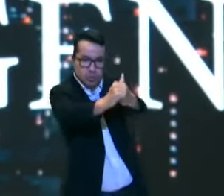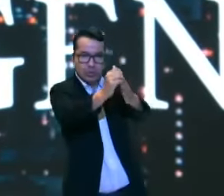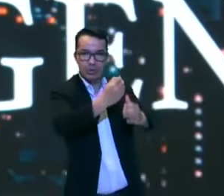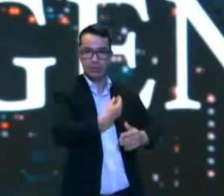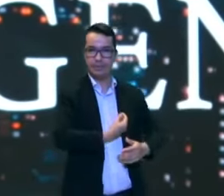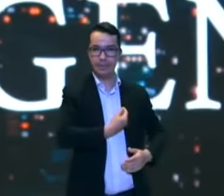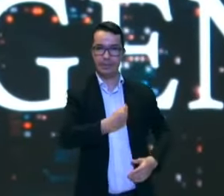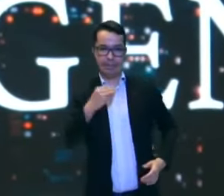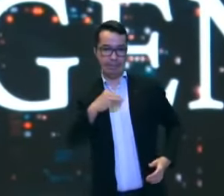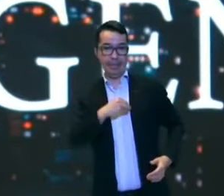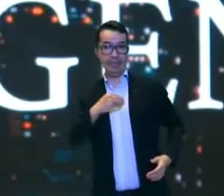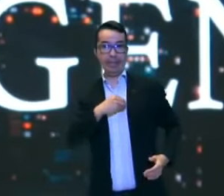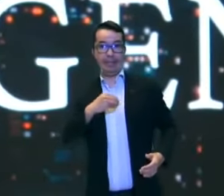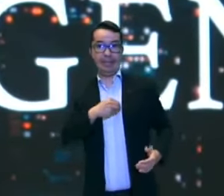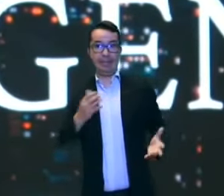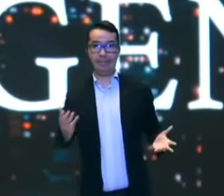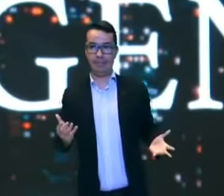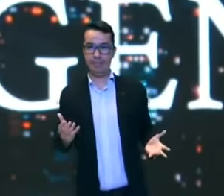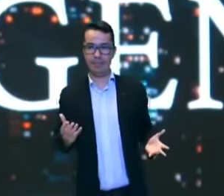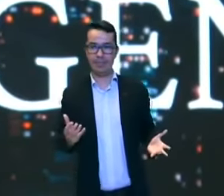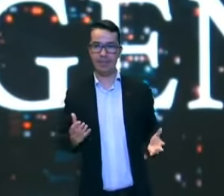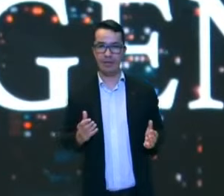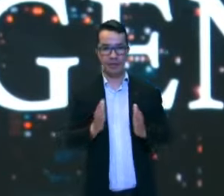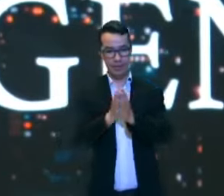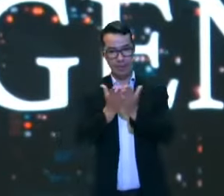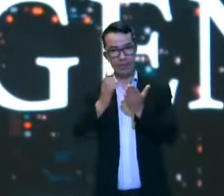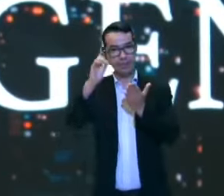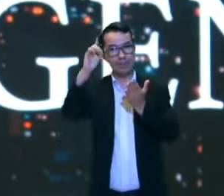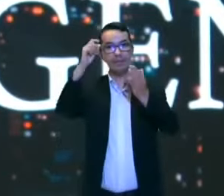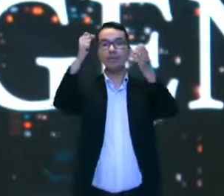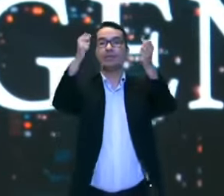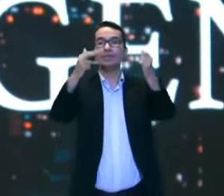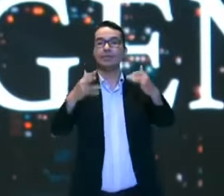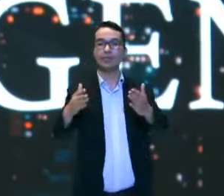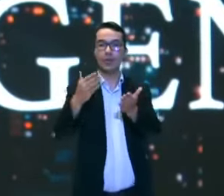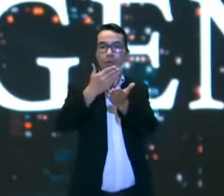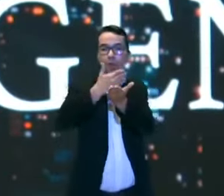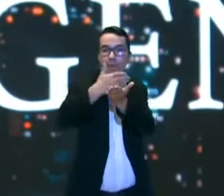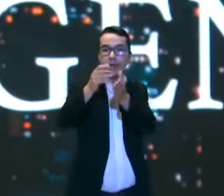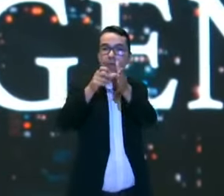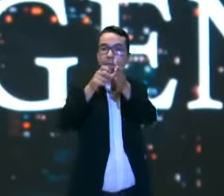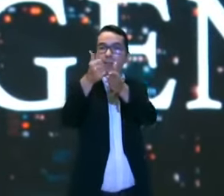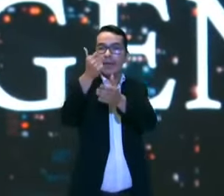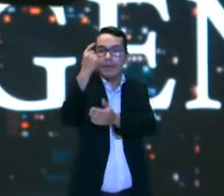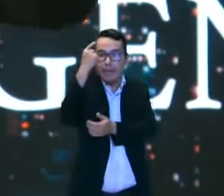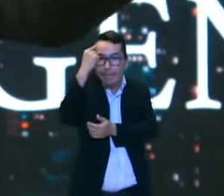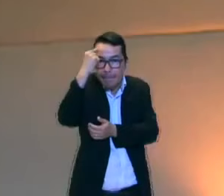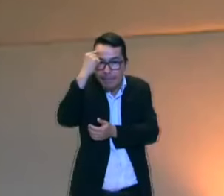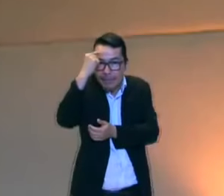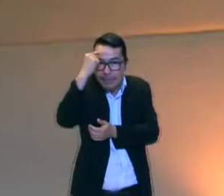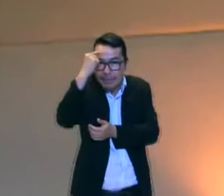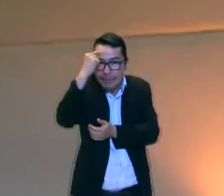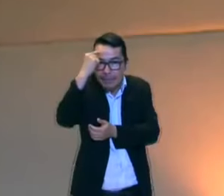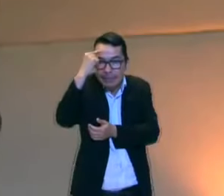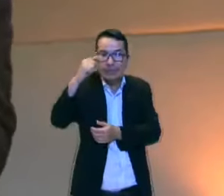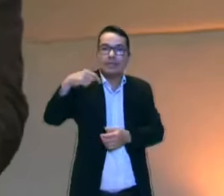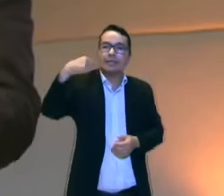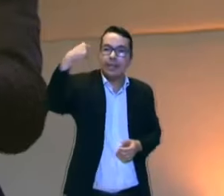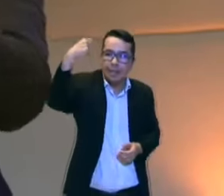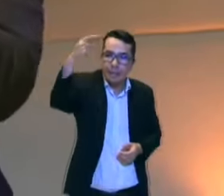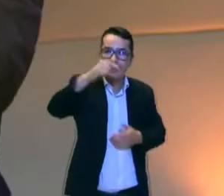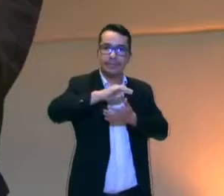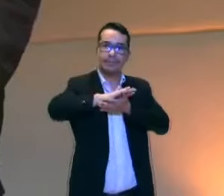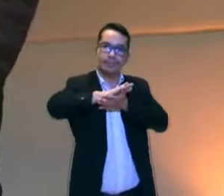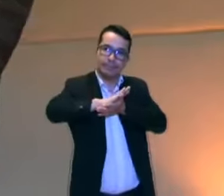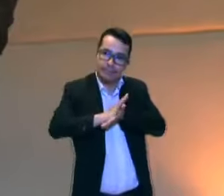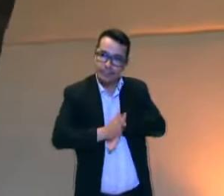Ela gera, dá luz ao pecado. E esse sendo consumado gera a morte. Não é apenas um desejo, não brinque com